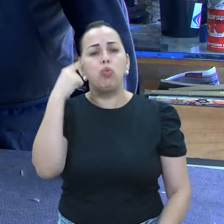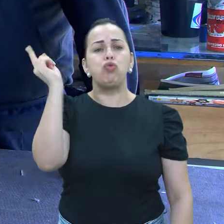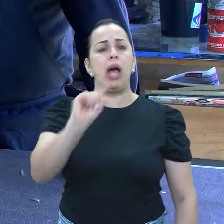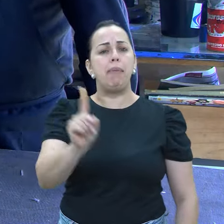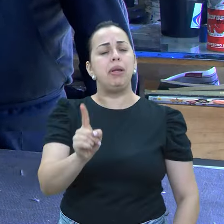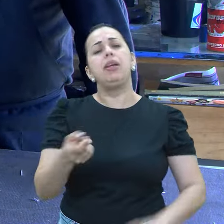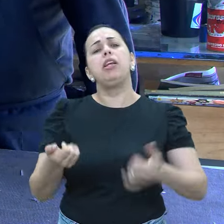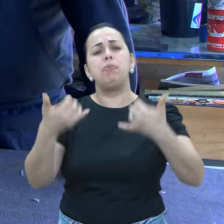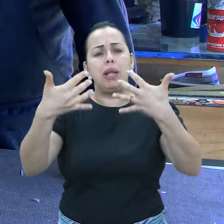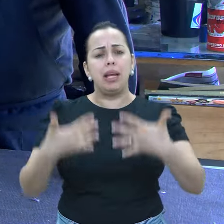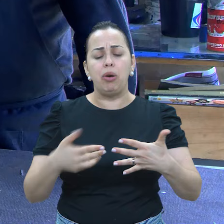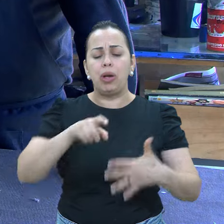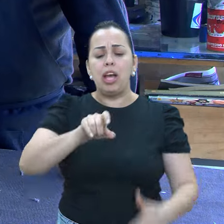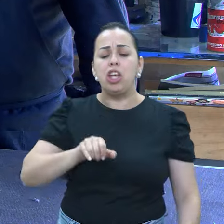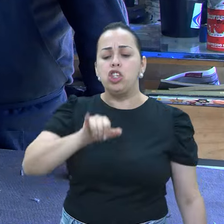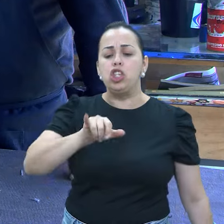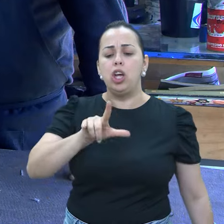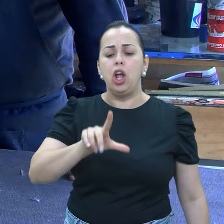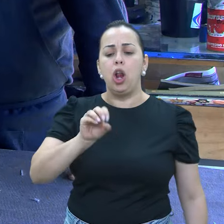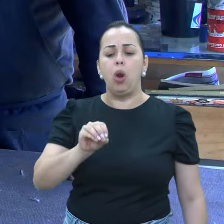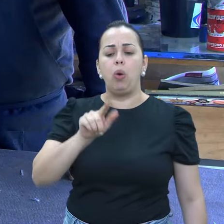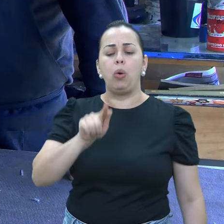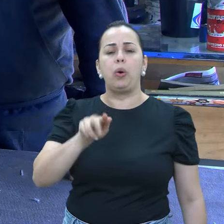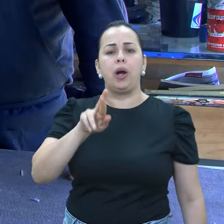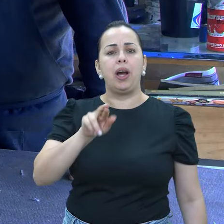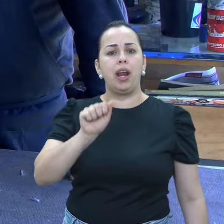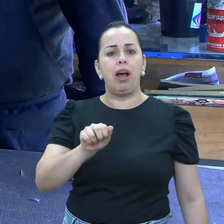da xilogravura? Bom, a xilogravura